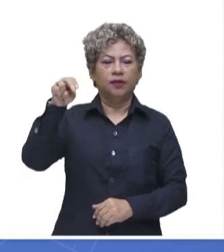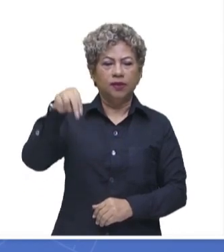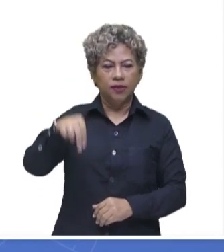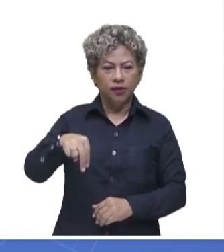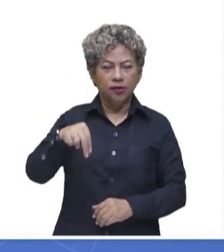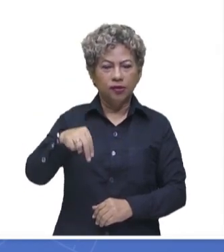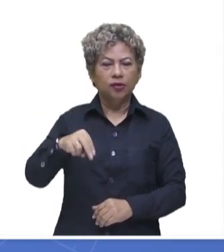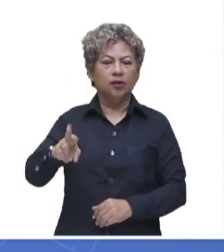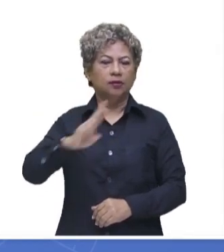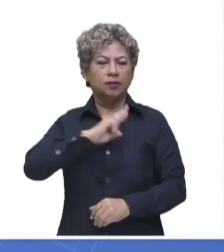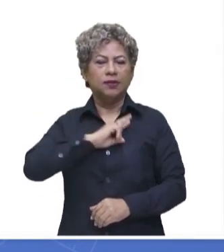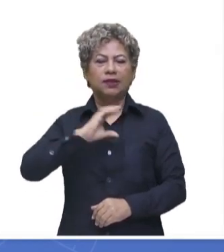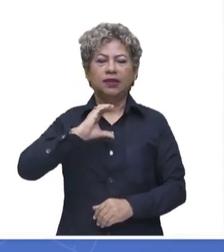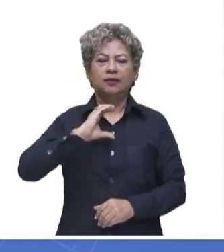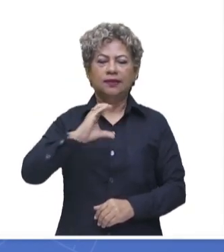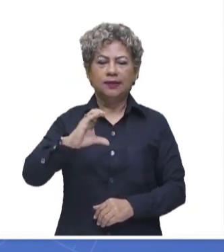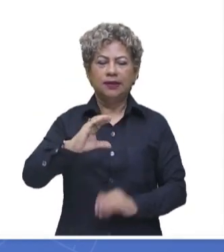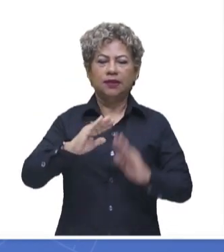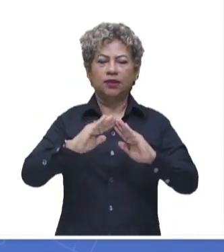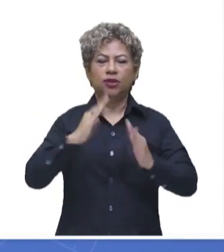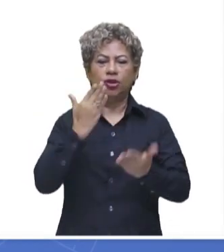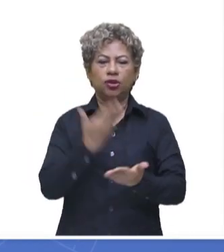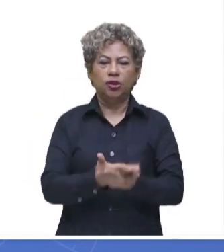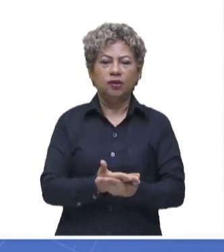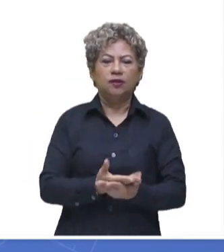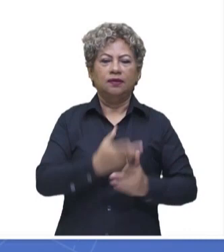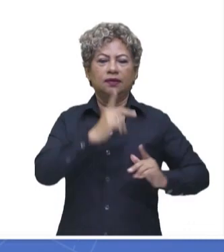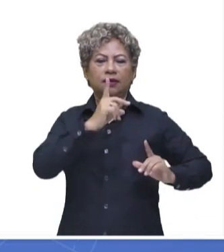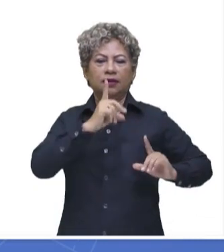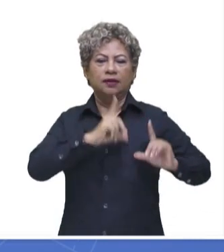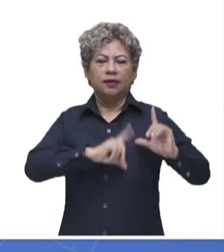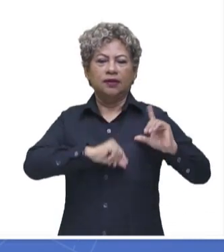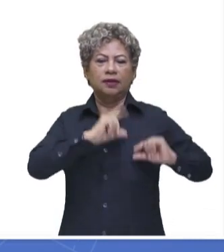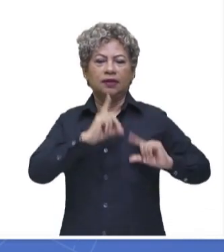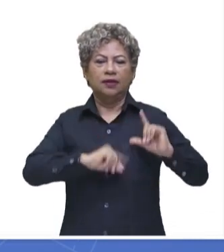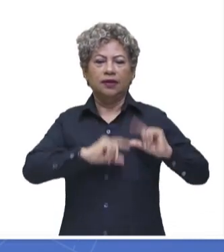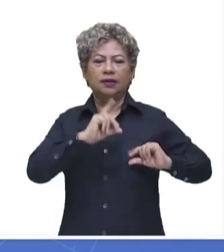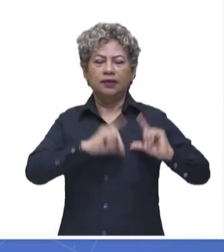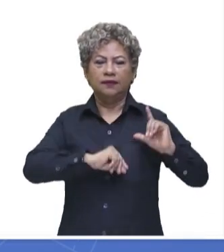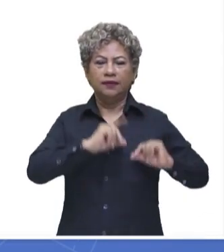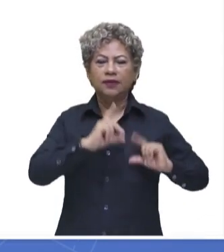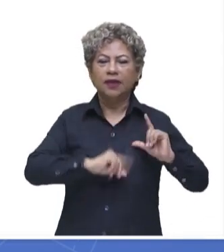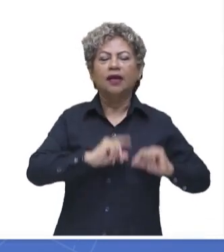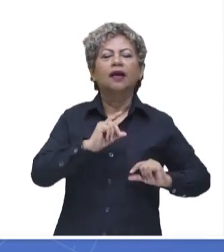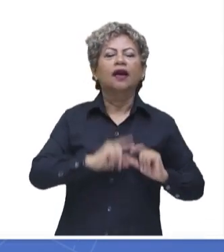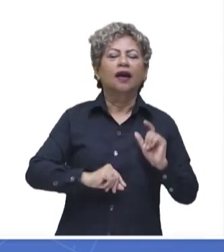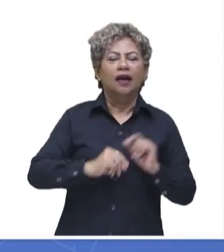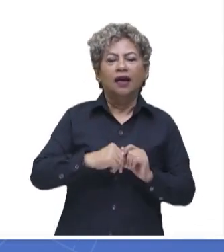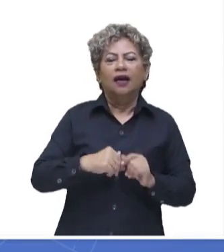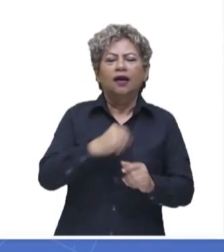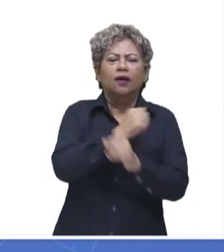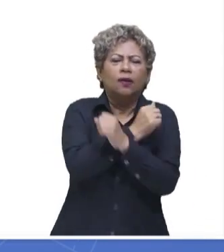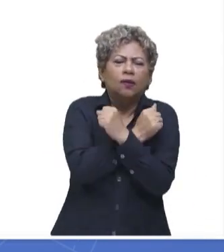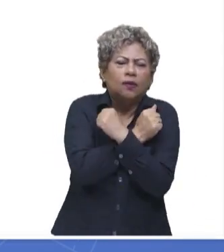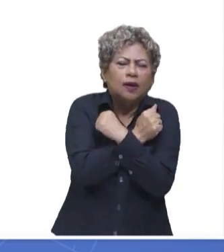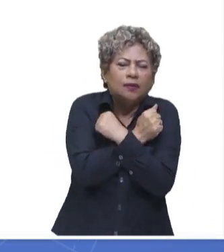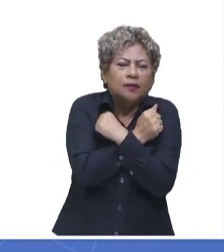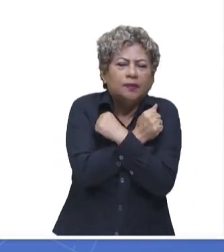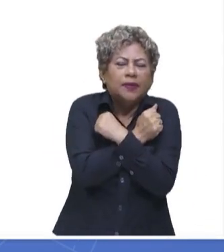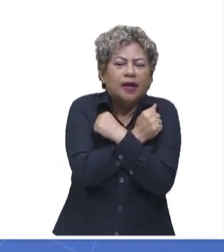C, resposta do Robson, Escola Estadual Desembargador André Vidal de Araújo. Um abraço a todos os nossos colegas professores daí